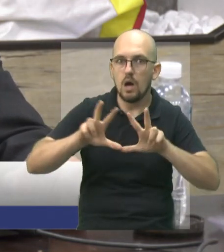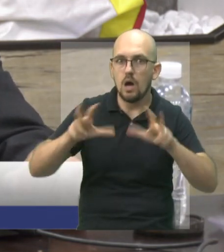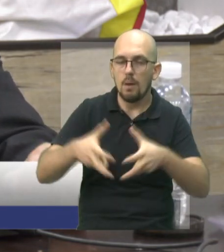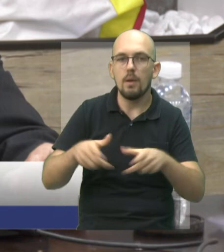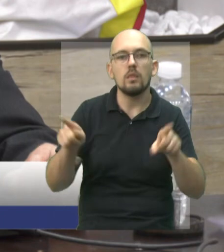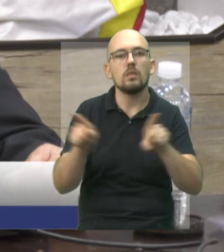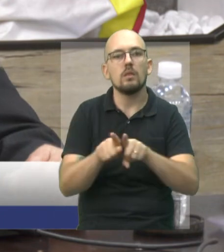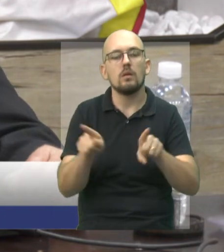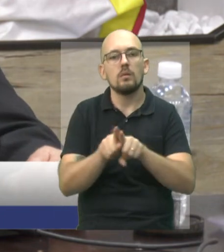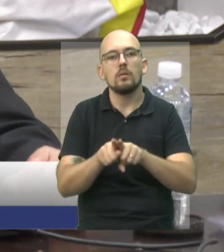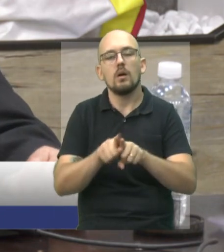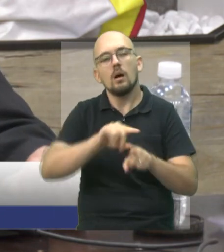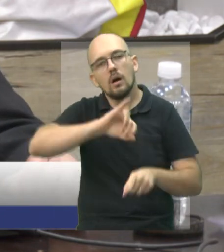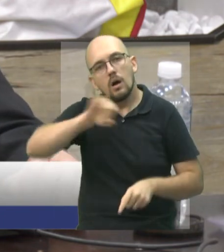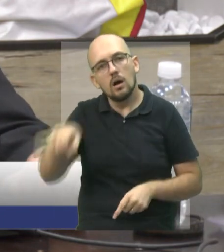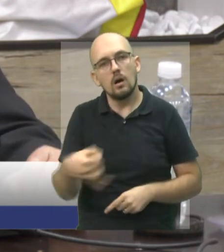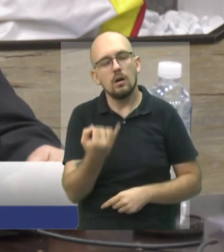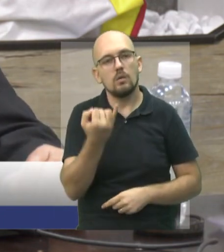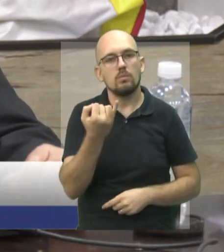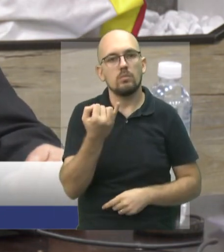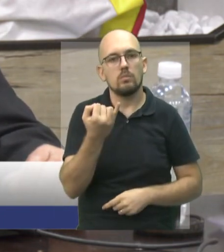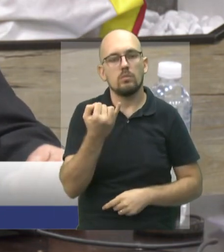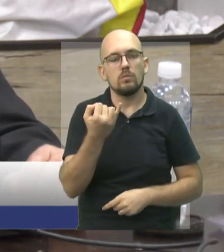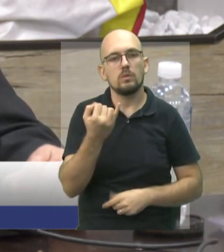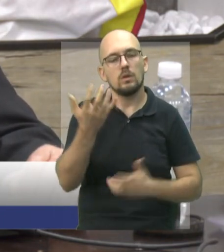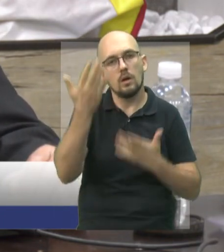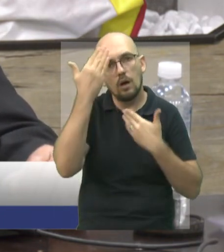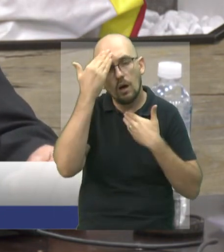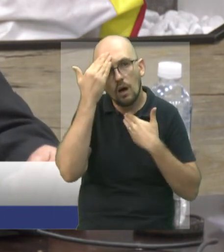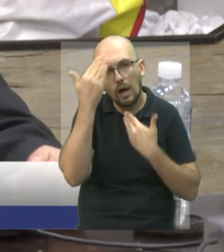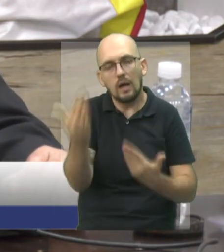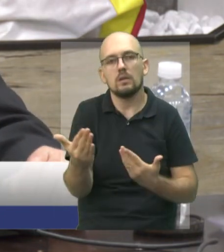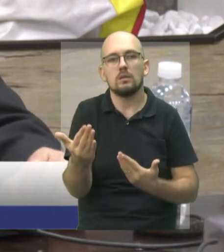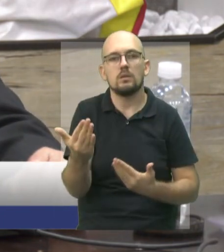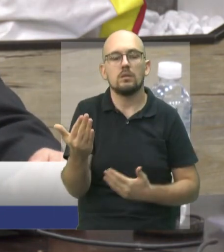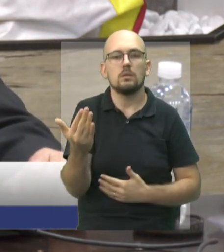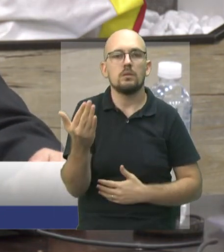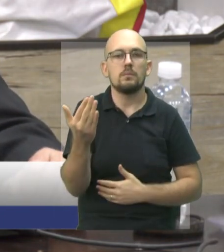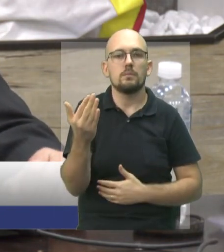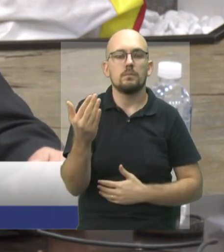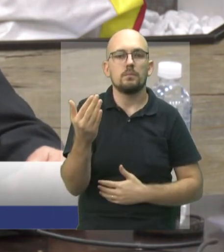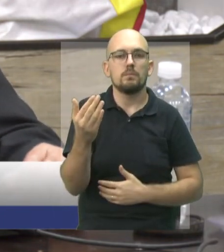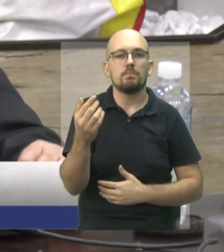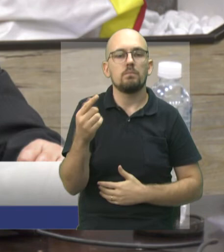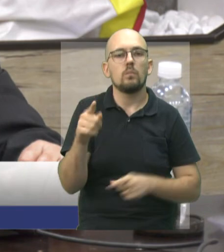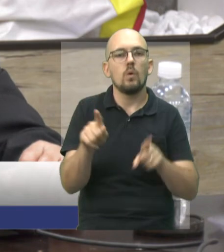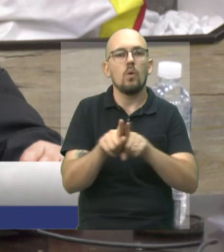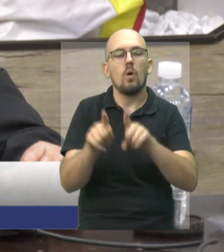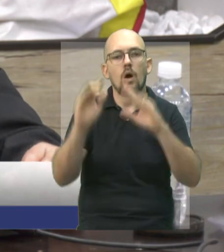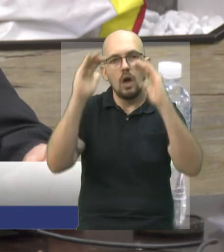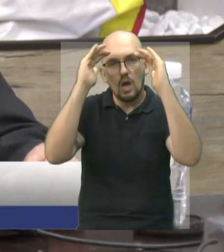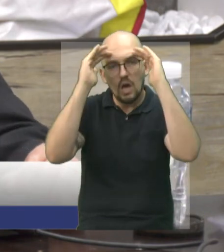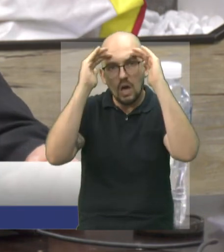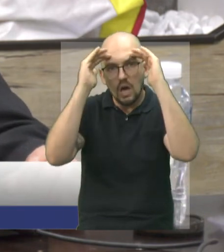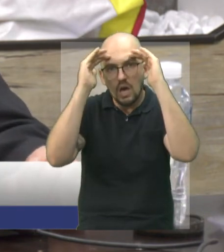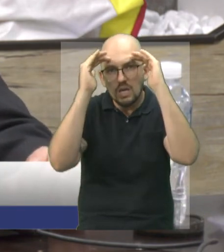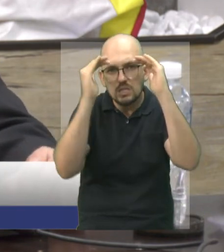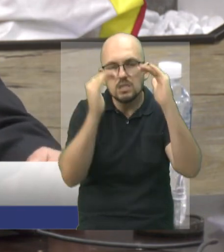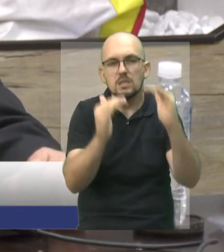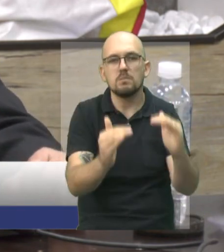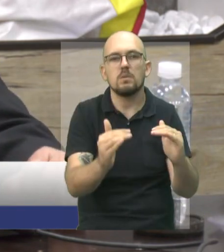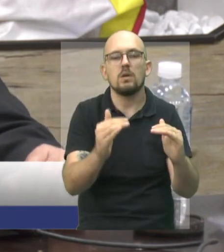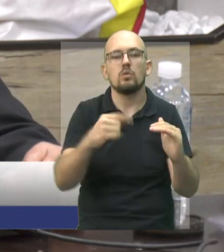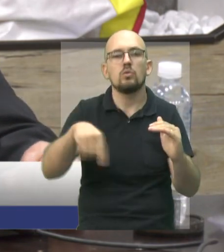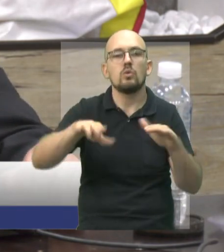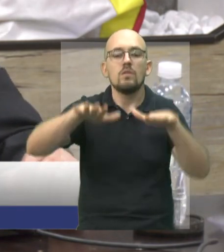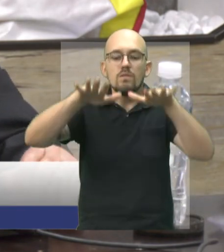também aproveitando para agradecer a consideração e o respeito que vocês tiveram de